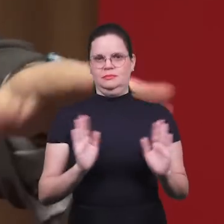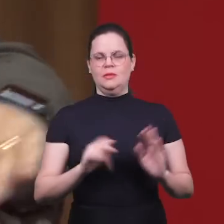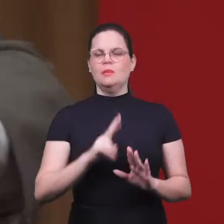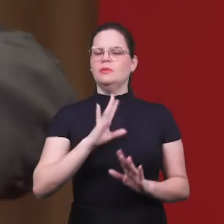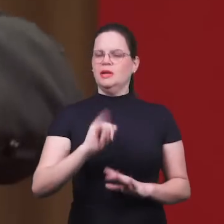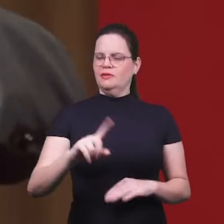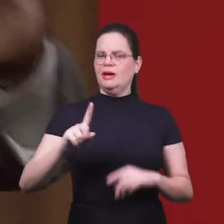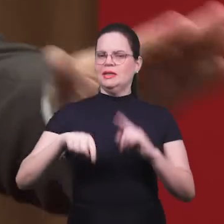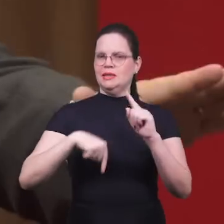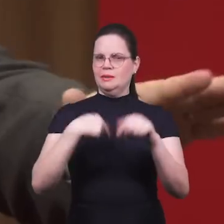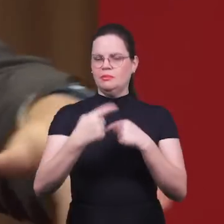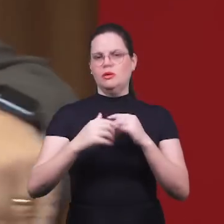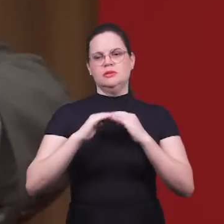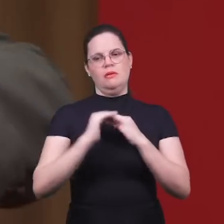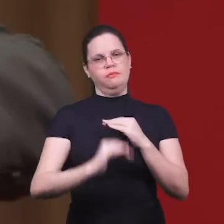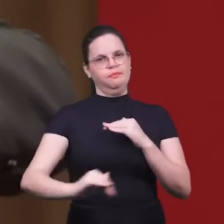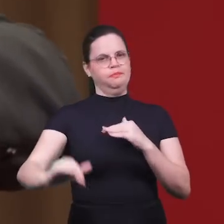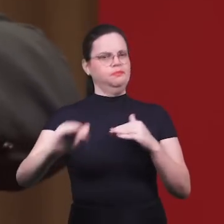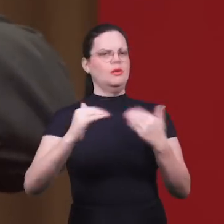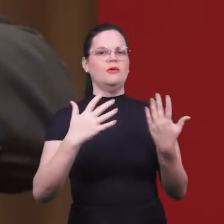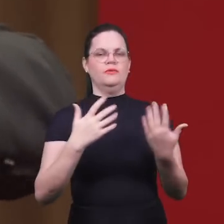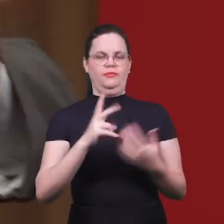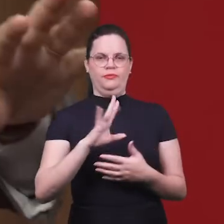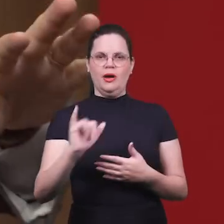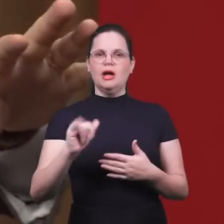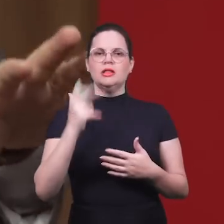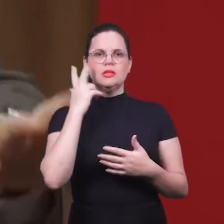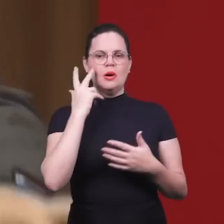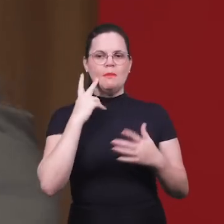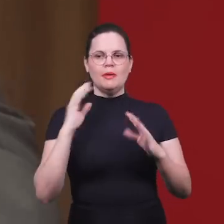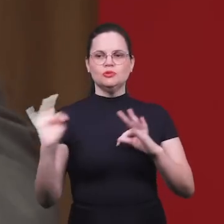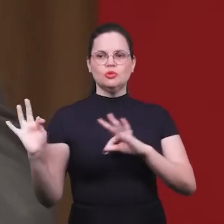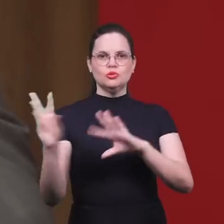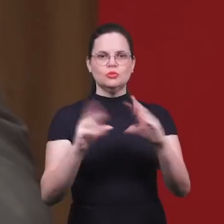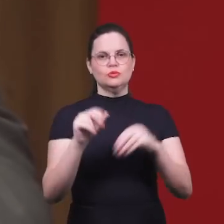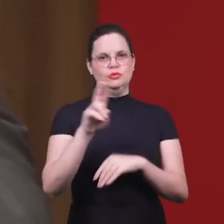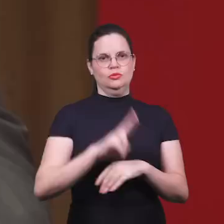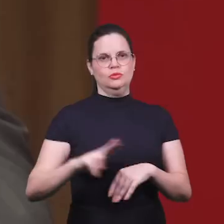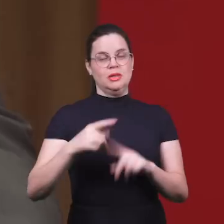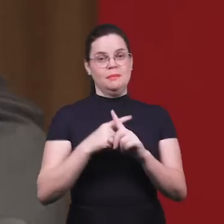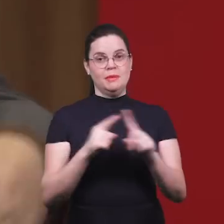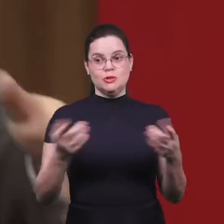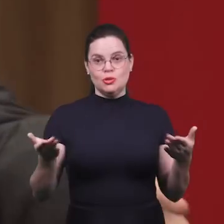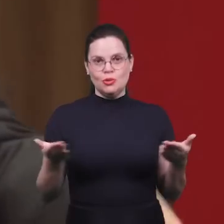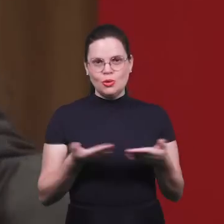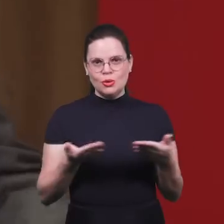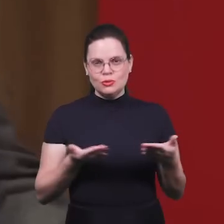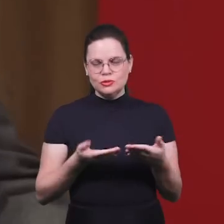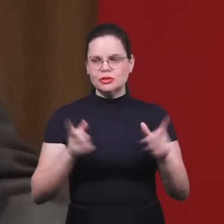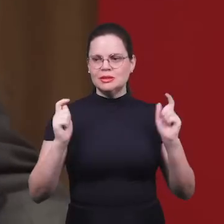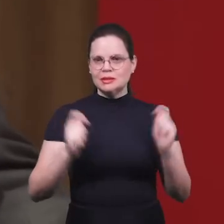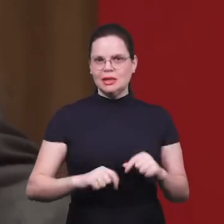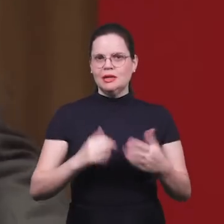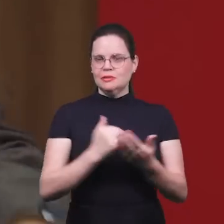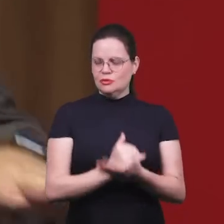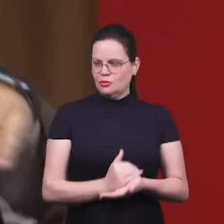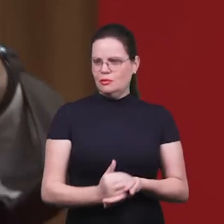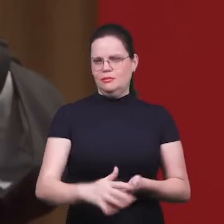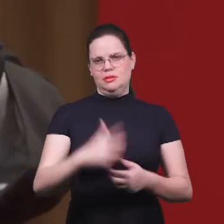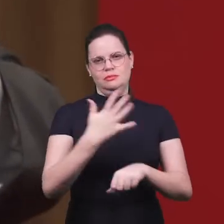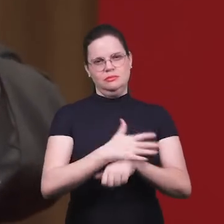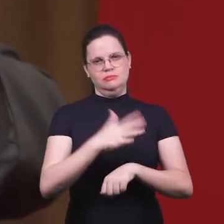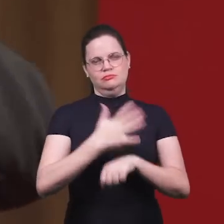tornar um padrão, isso vai ser uma referência, mas já começa a utilizar amanhã. Hoje ainda, se